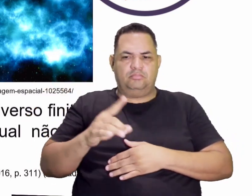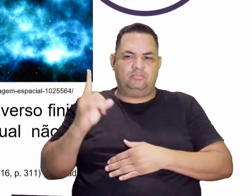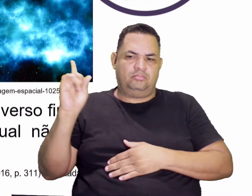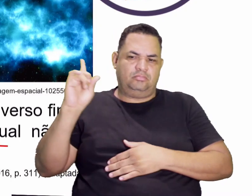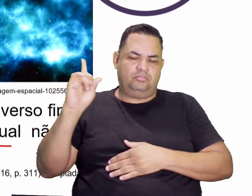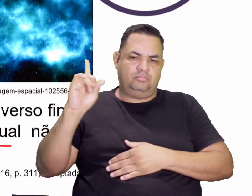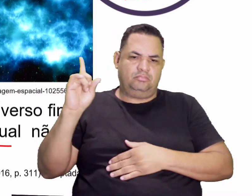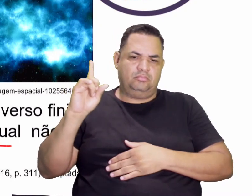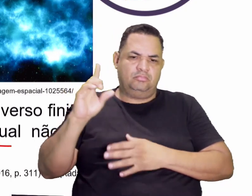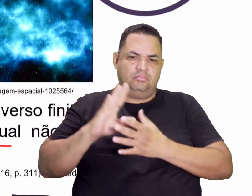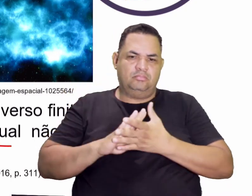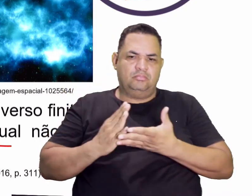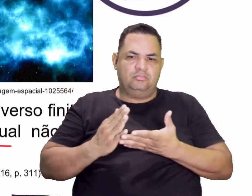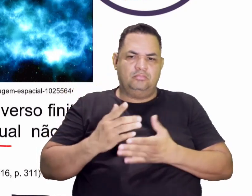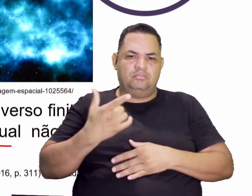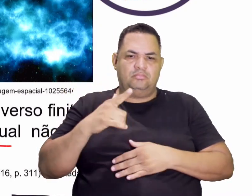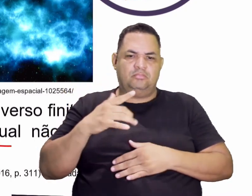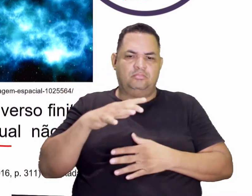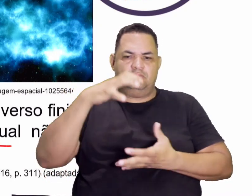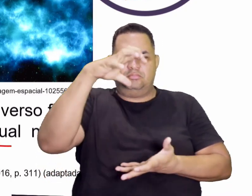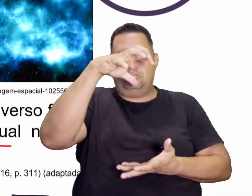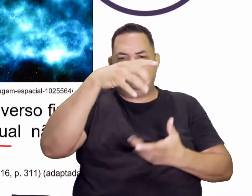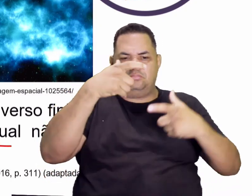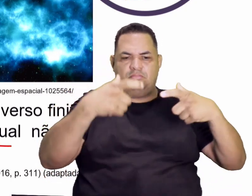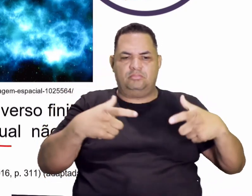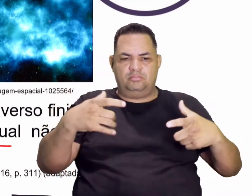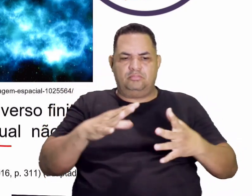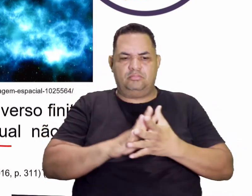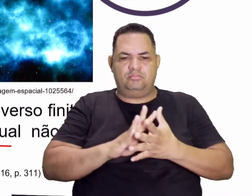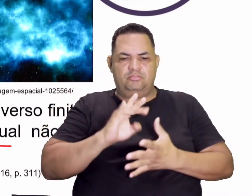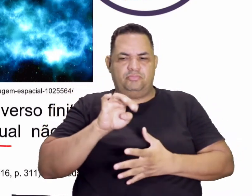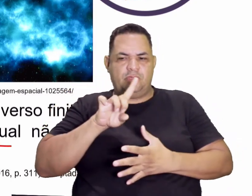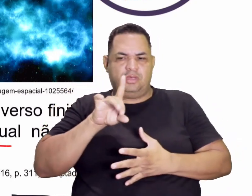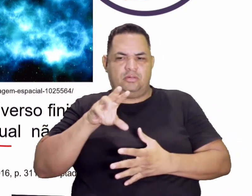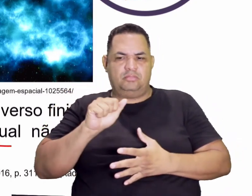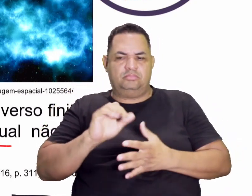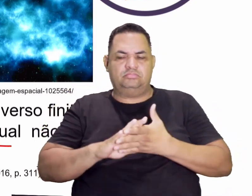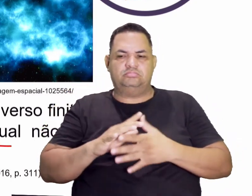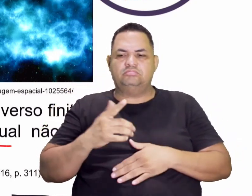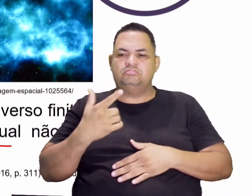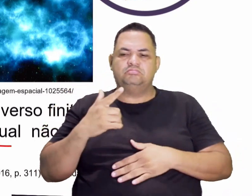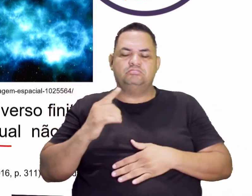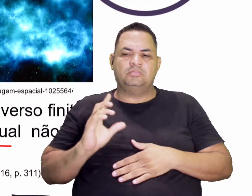figurativa. Fora do qual não há lugar, nem vácuo, nem tempo.